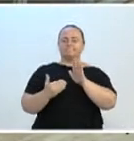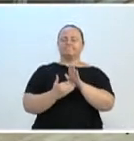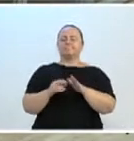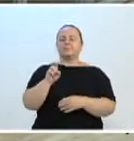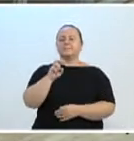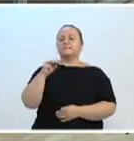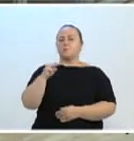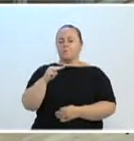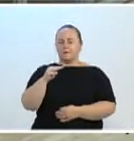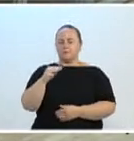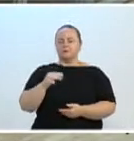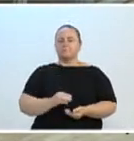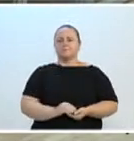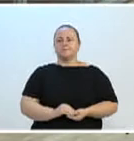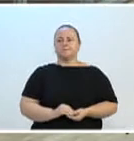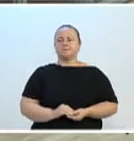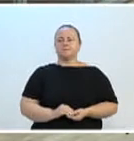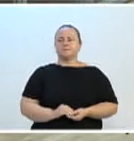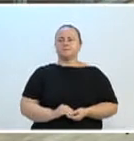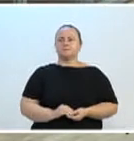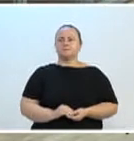para fala.